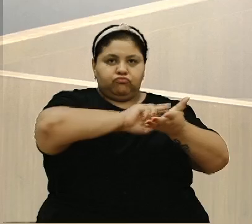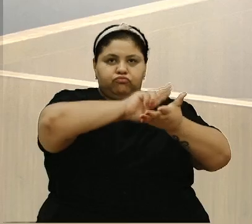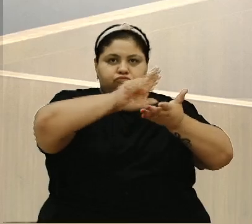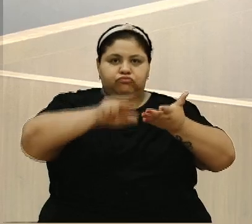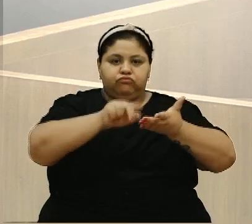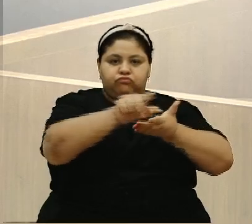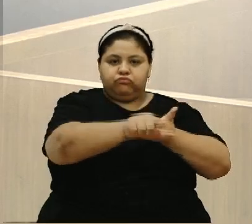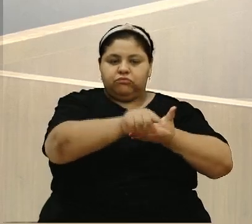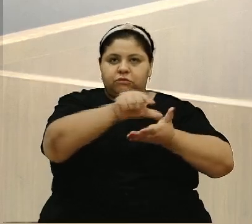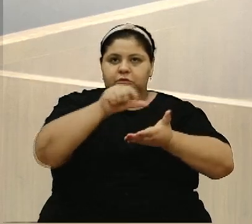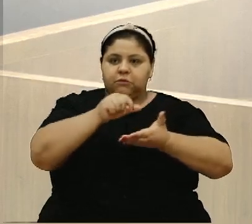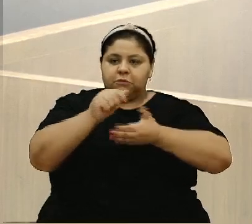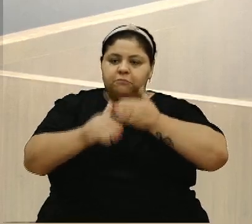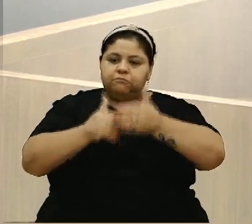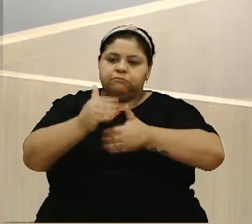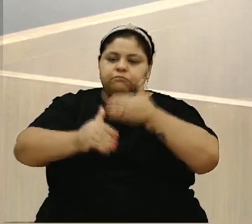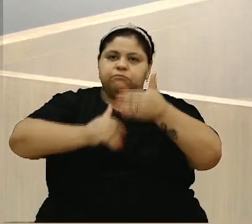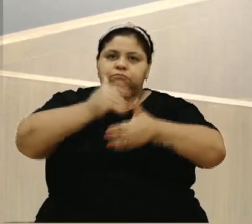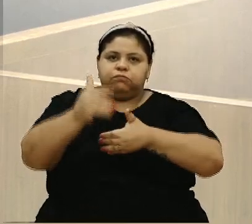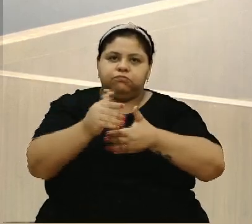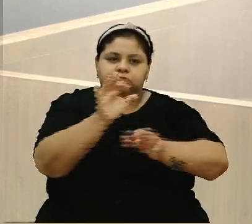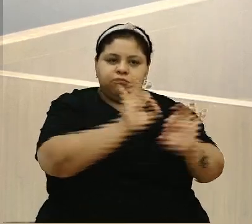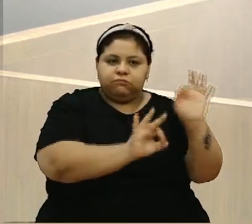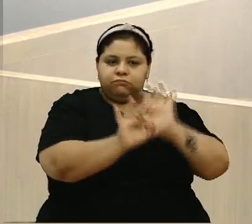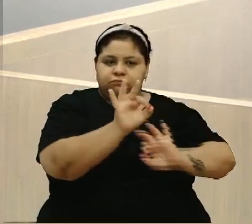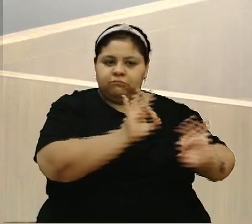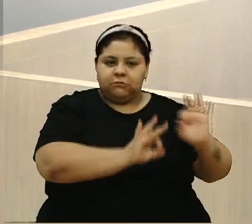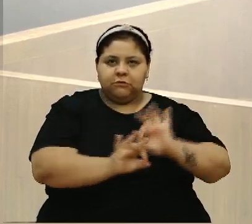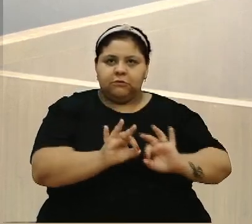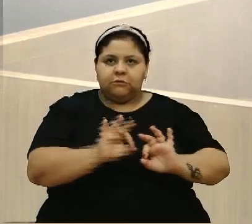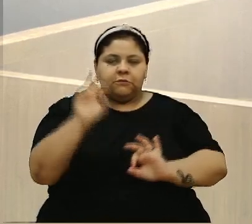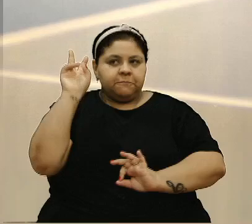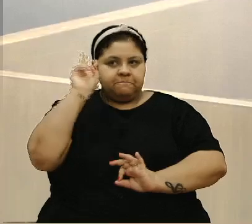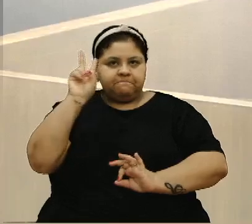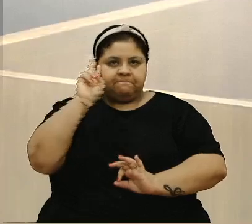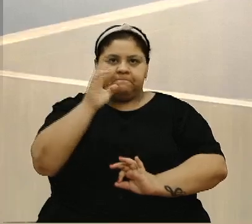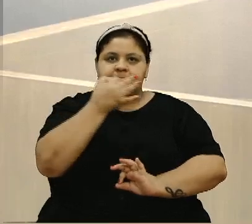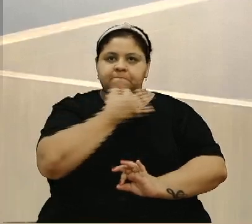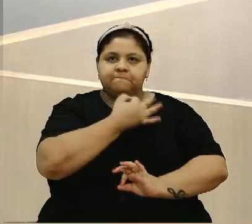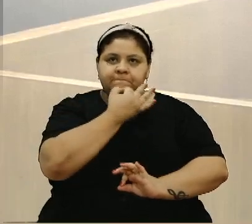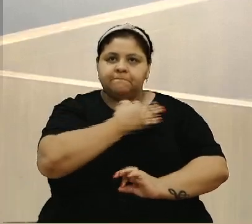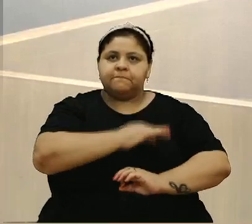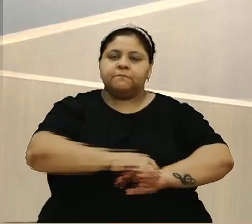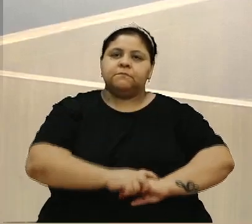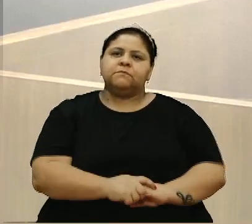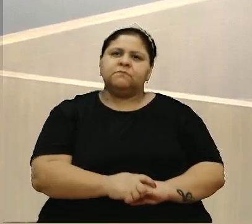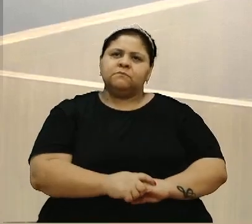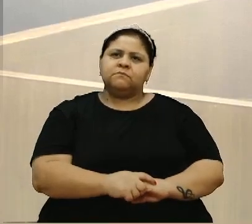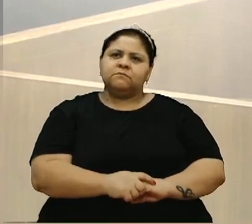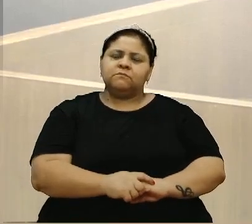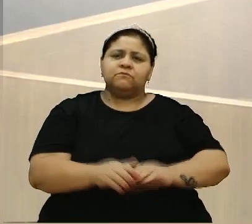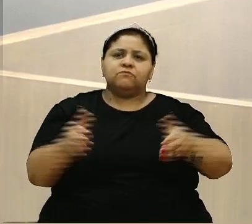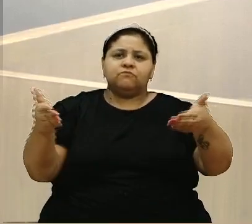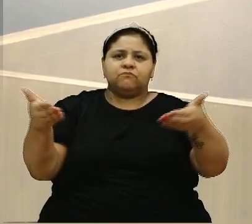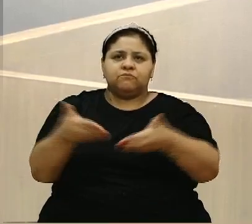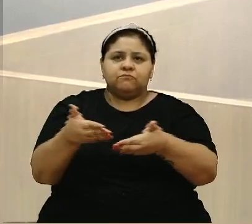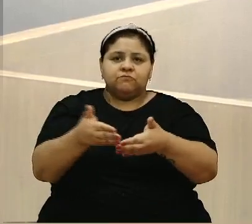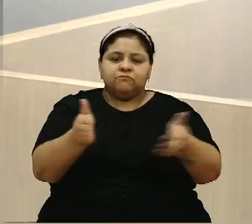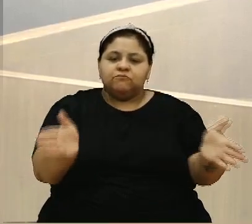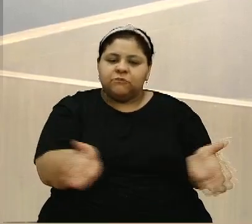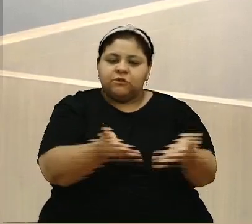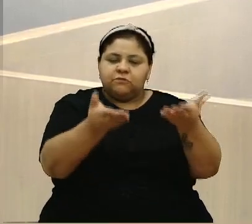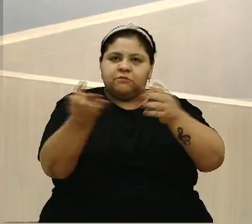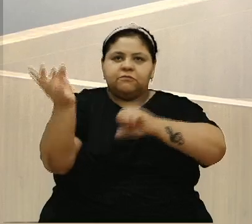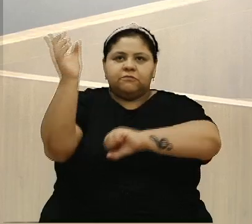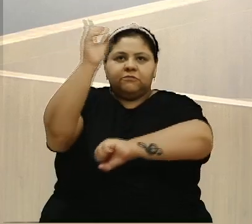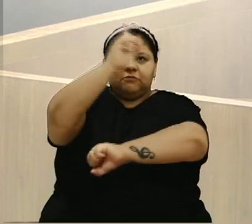decisões e avanços que moldaram a história de Caxias do Sul. Hoje, ao celebrarmos essa